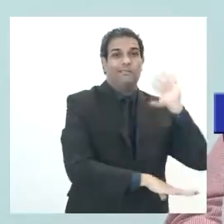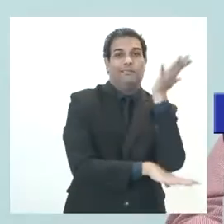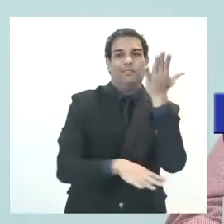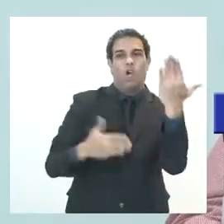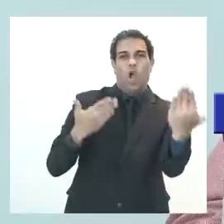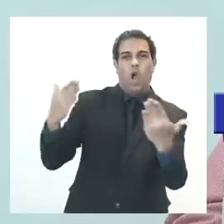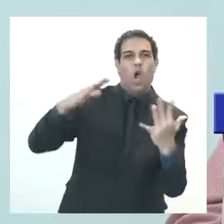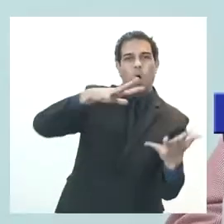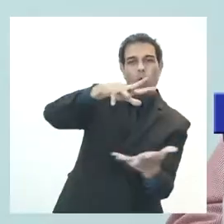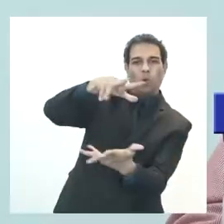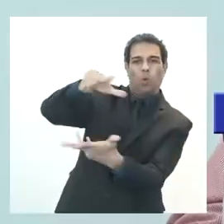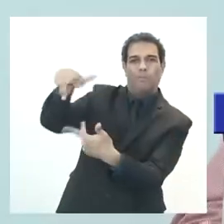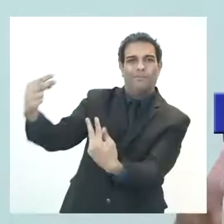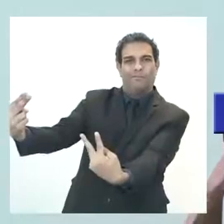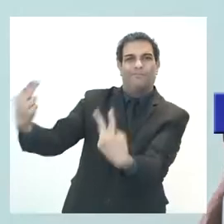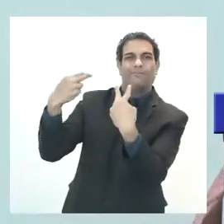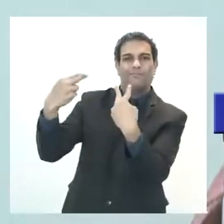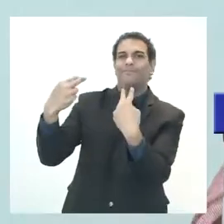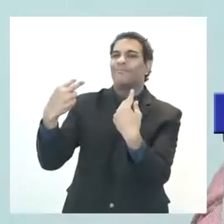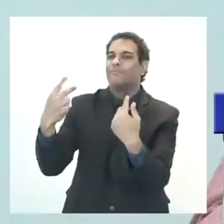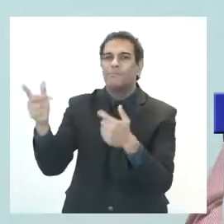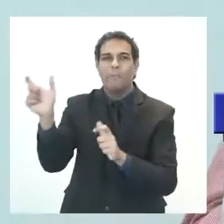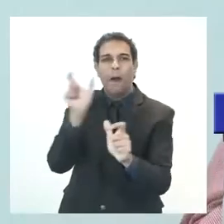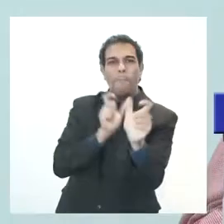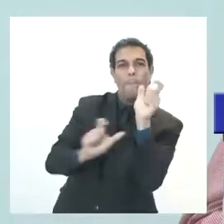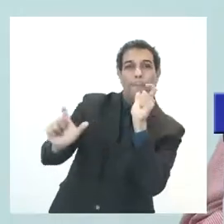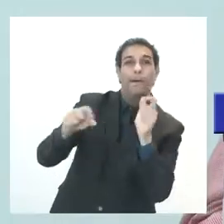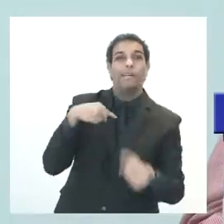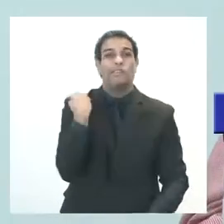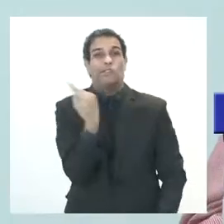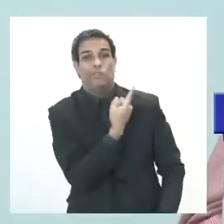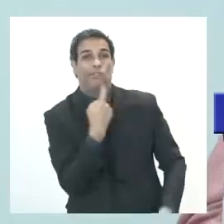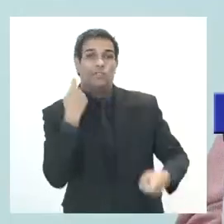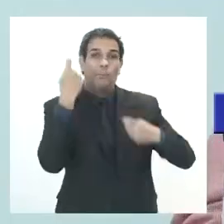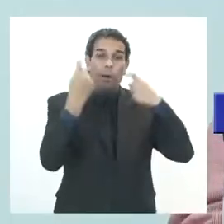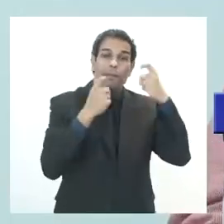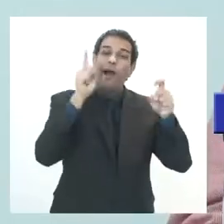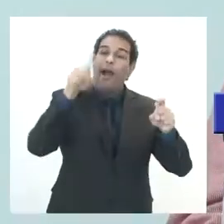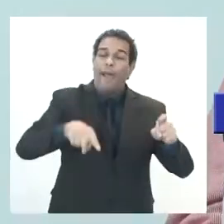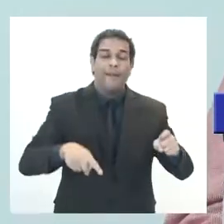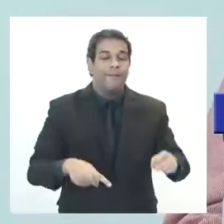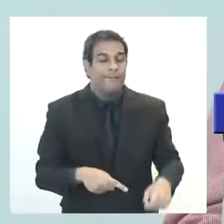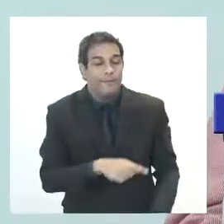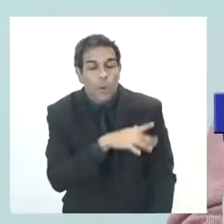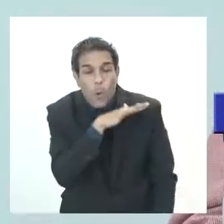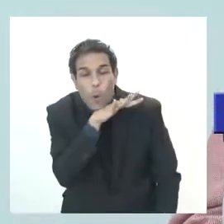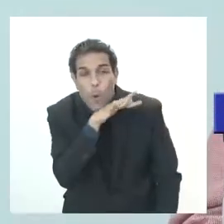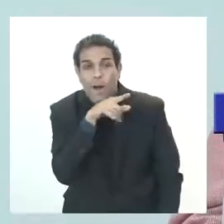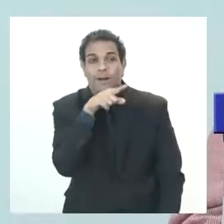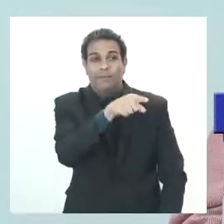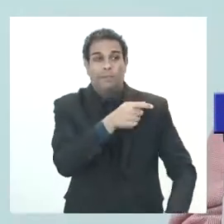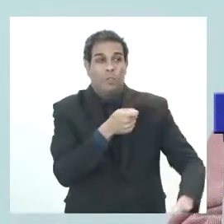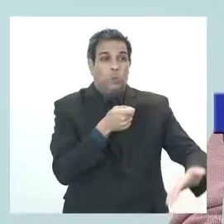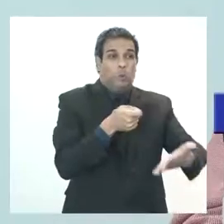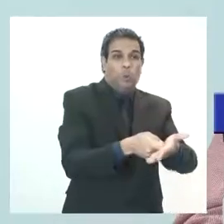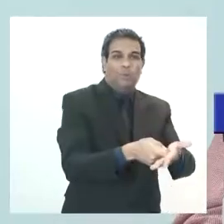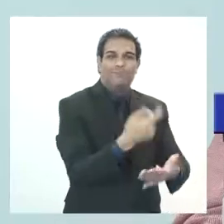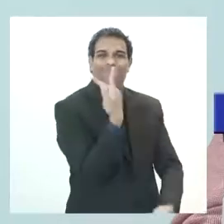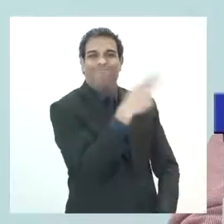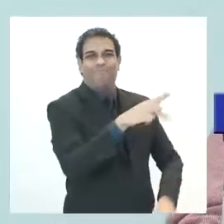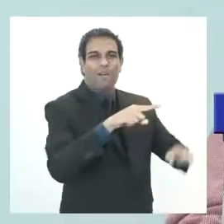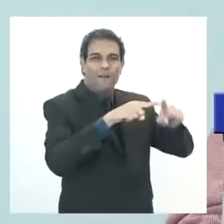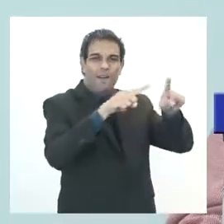é o motivo de chacota e motivo de preocupação é uma vergonha e essa denúncia que houve